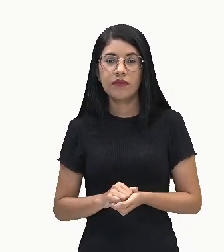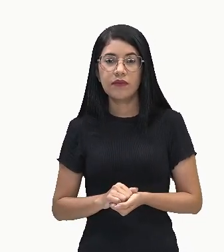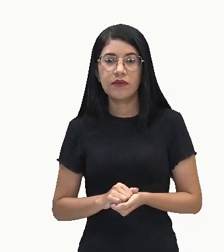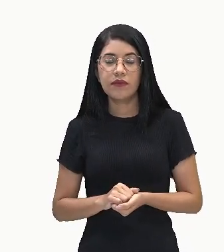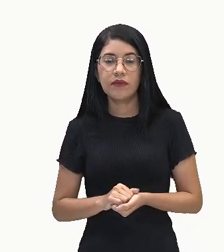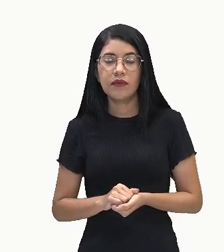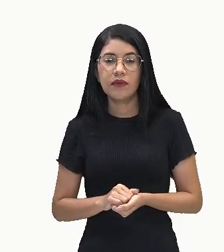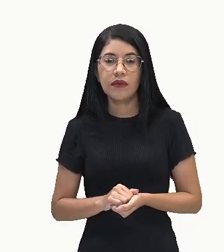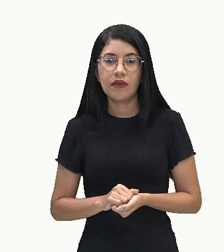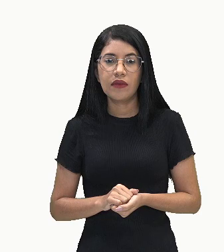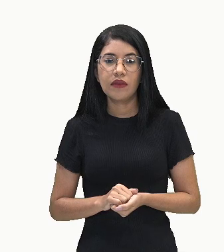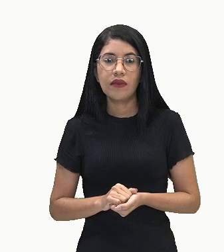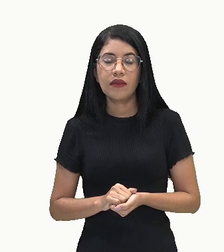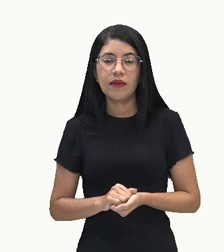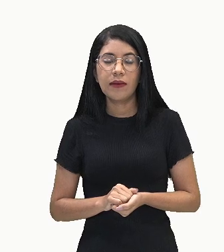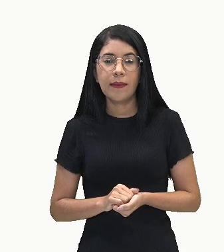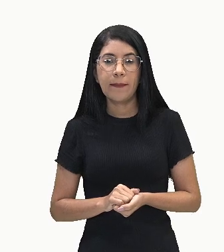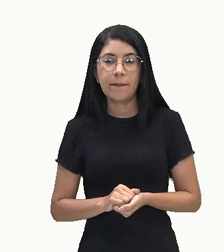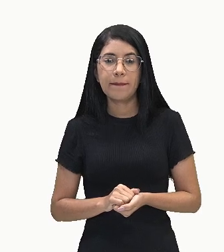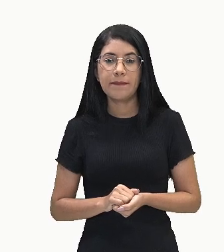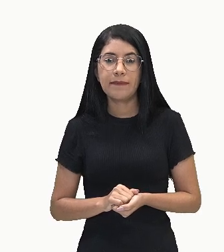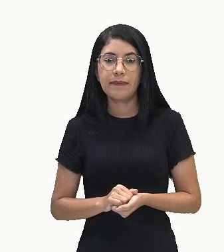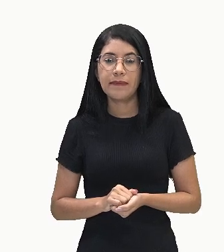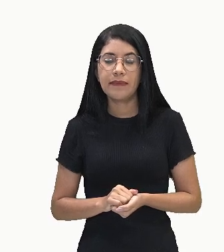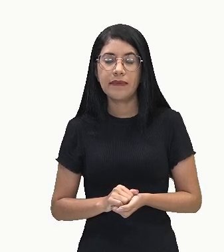para esses dois valores que você encontrou,